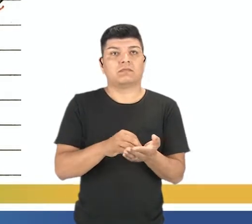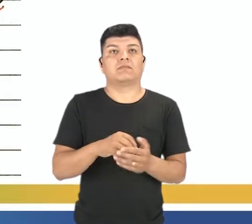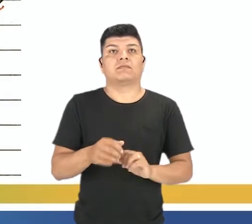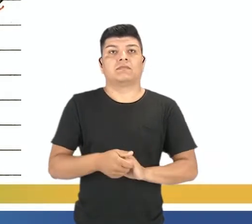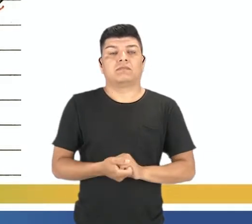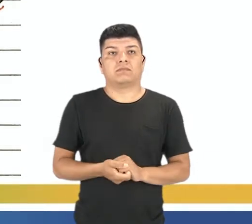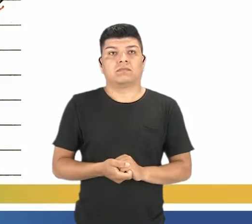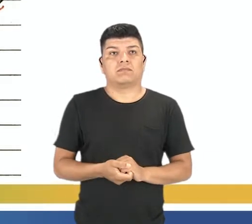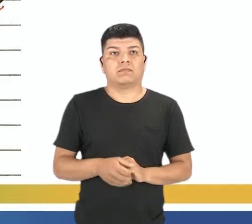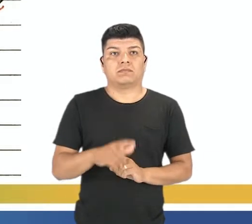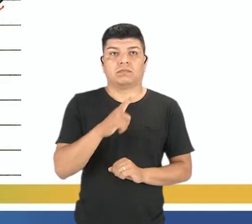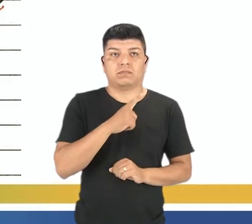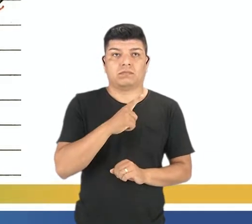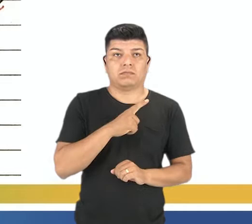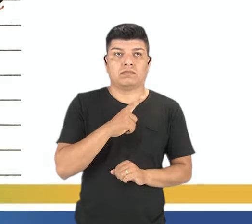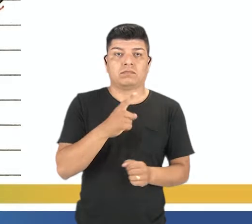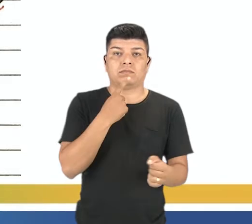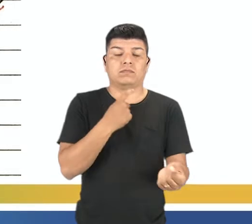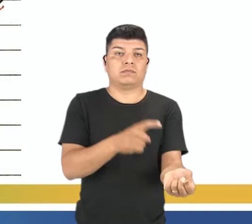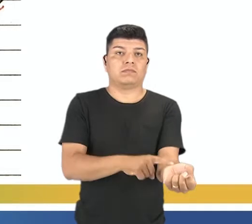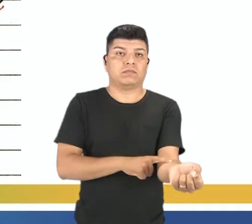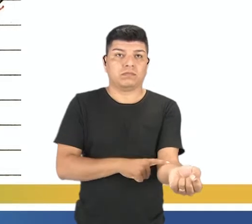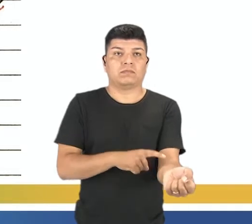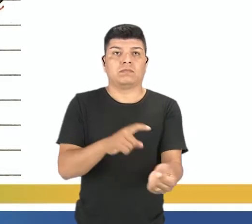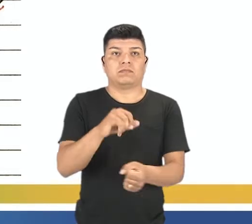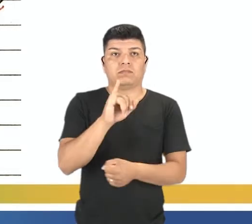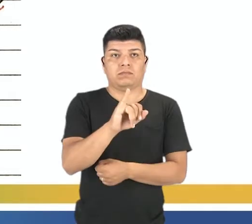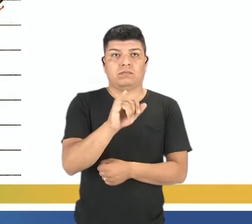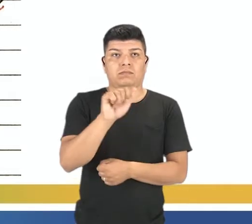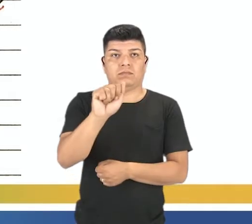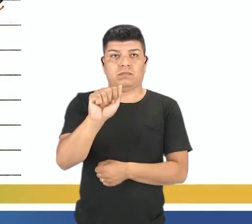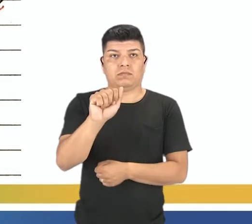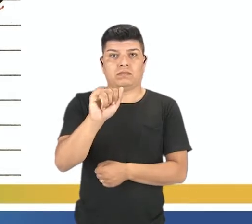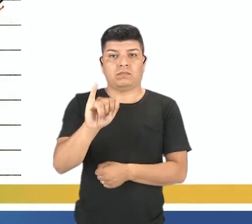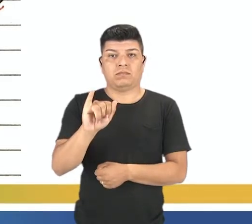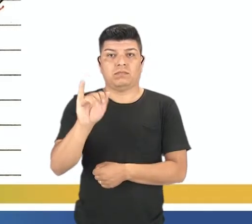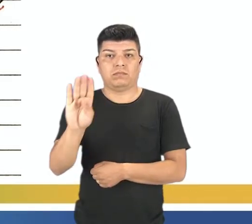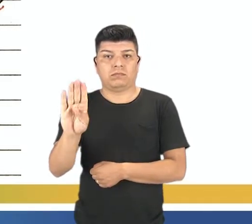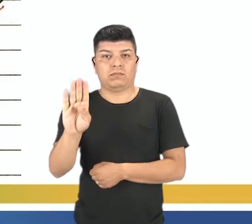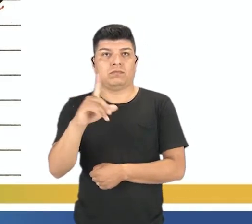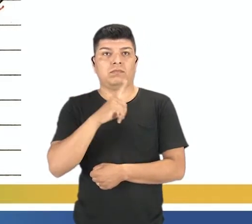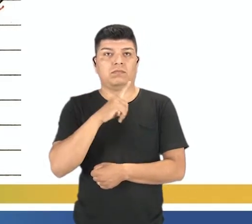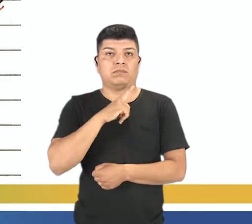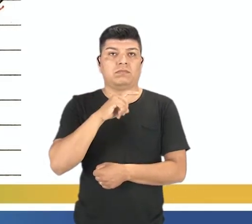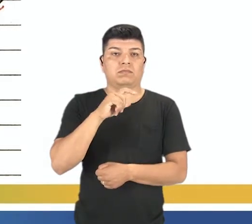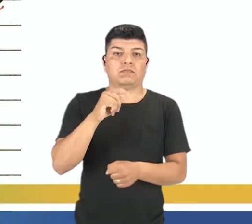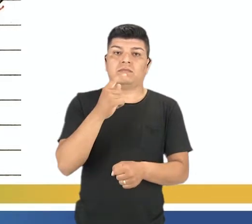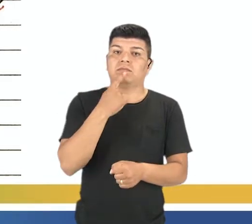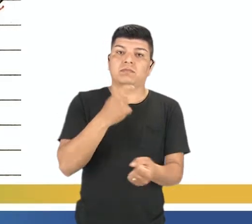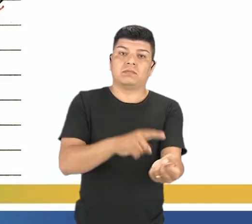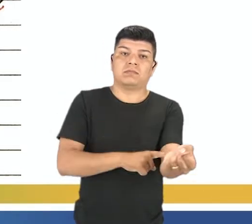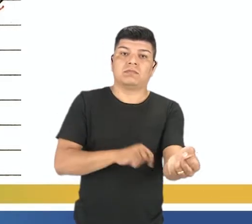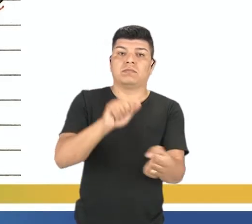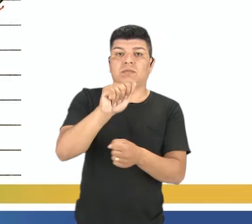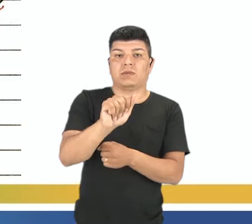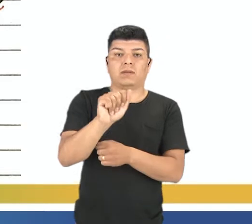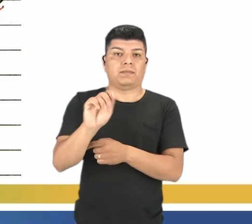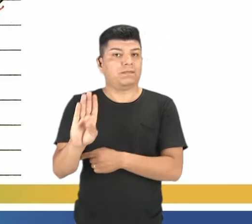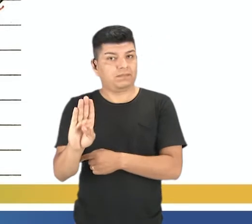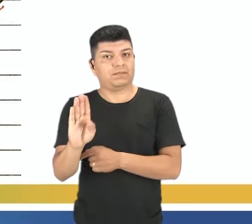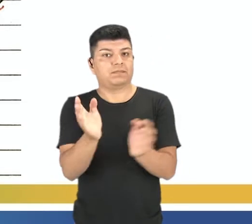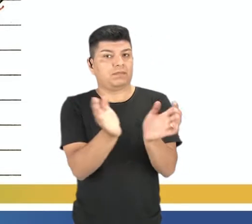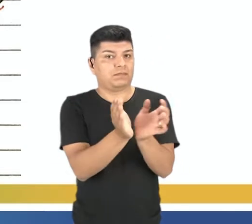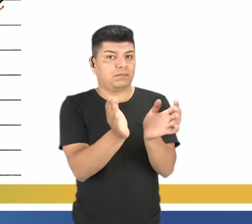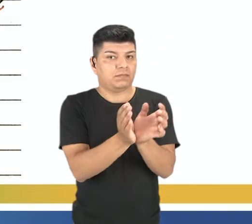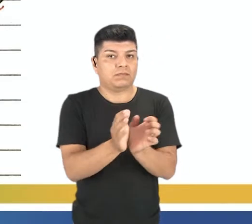antígeno. Se eu ter um sangue I, A e B, eu vou ter um sangue AB. Ele vai ser do grupo AB, ele vai